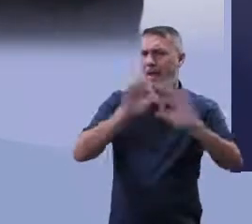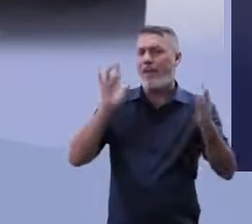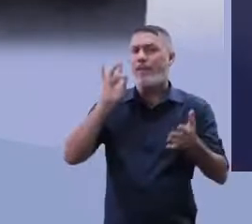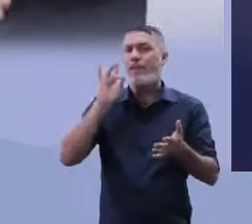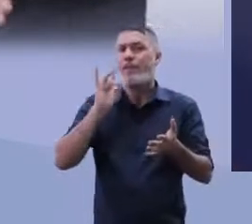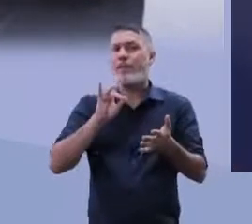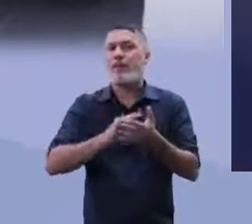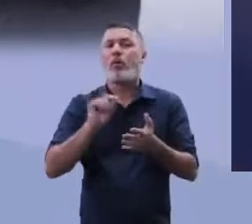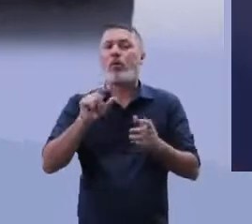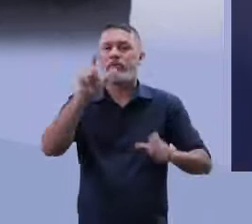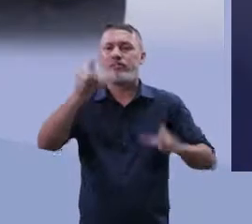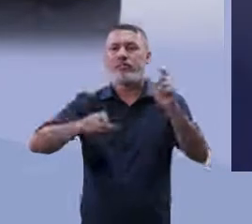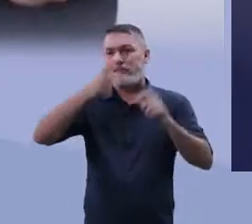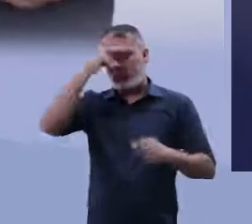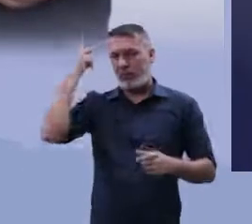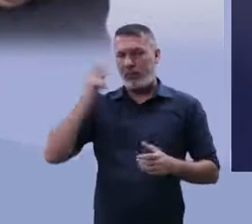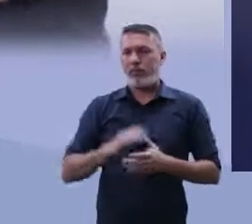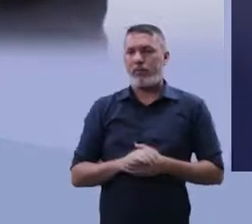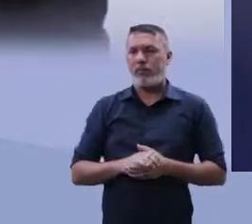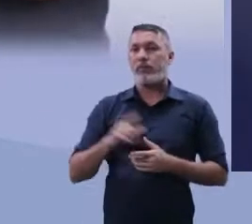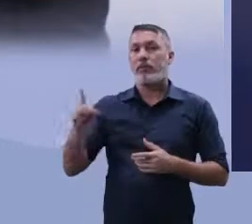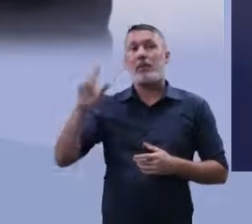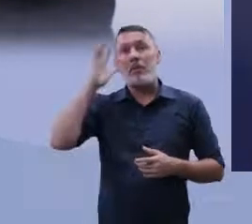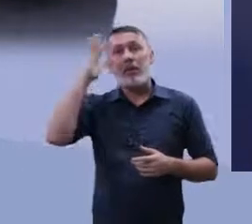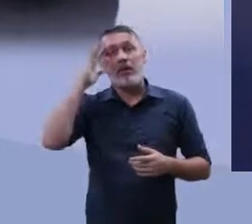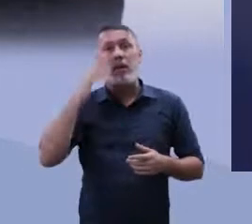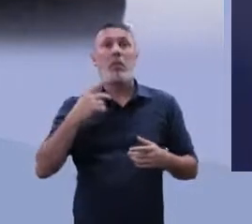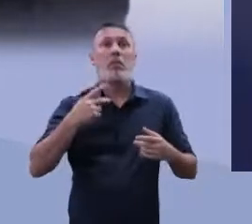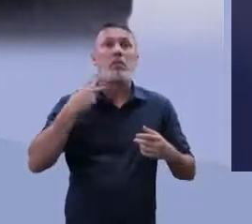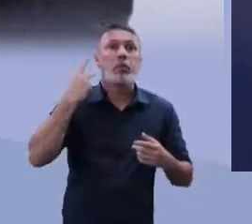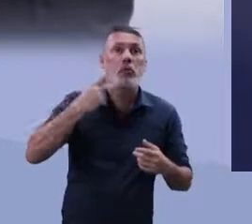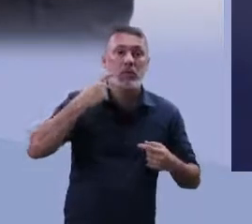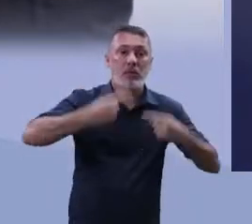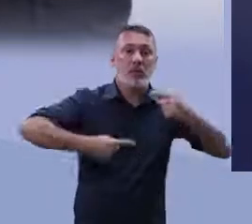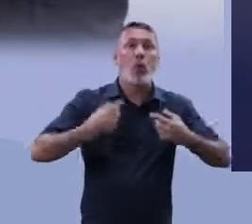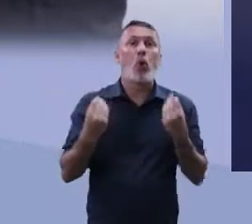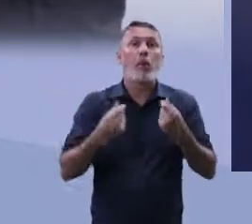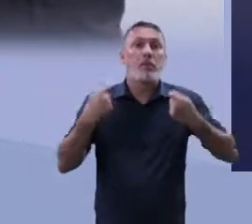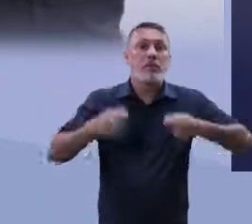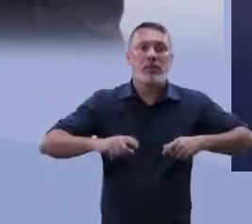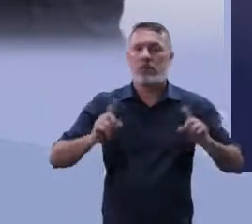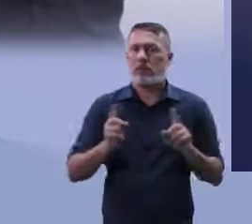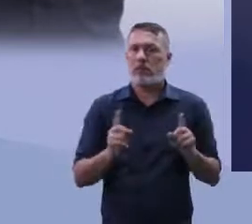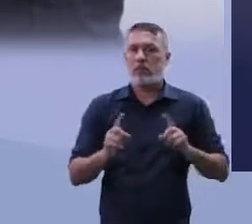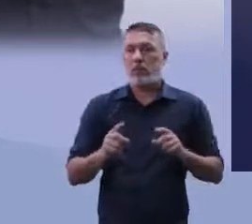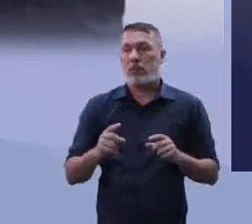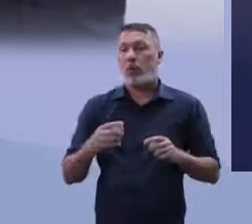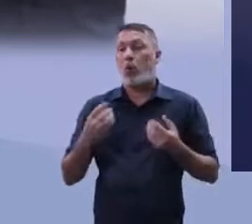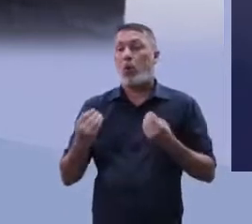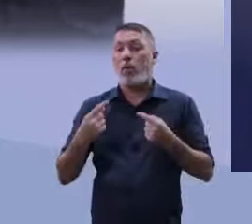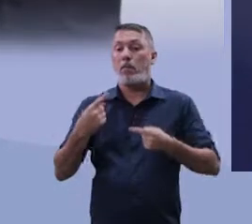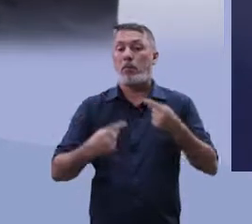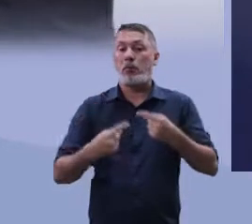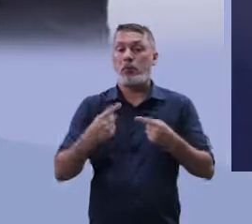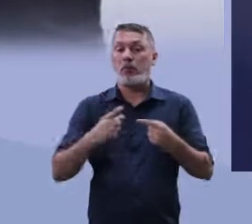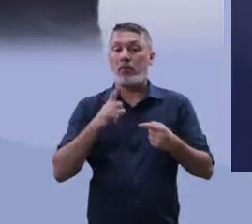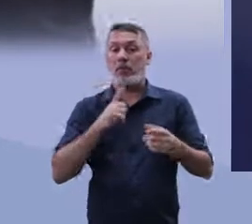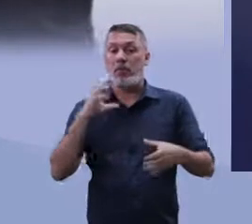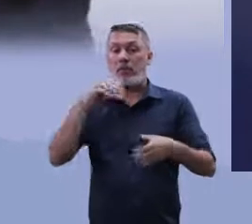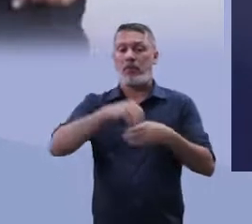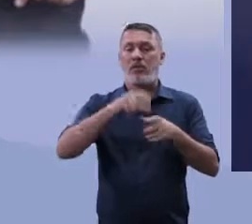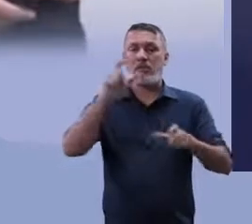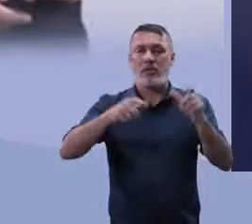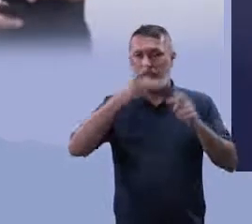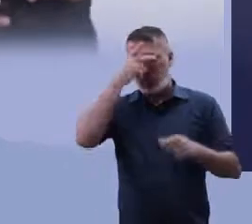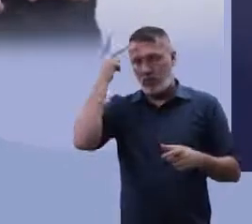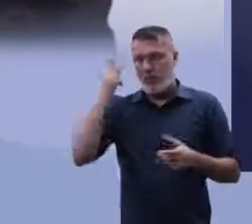muito clara da realidade das pessoas. Então, ele não pensa a política como deve ser, mas ele pensa como a política é e como